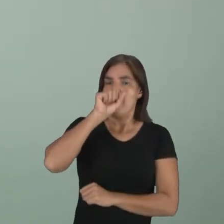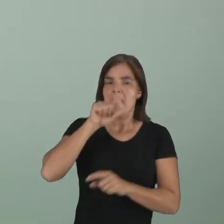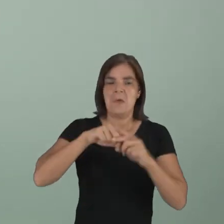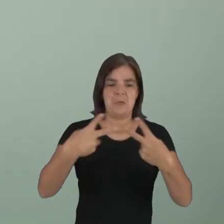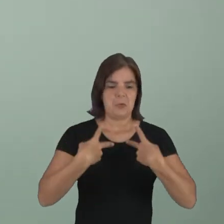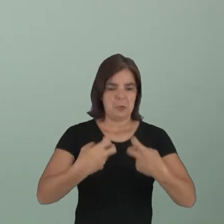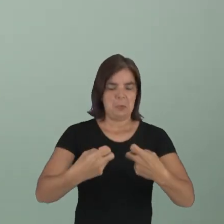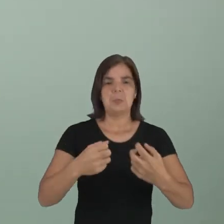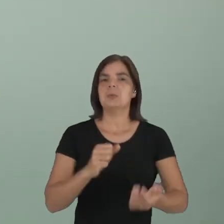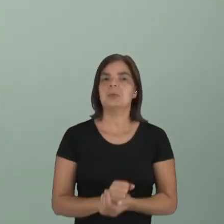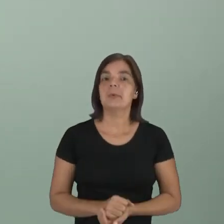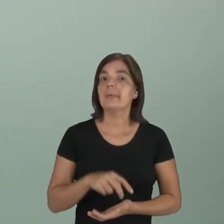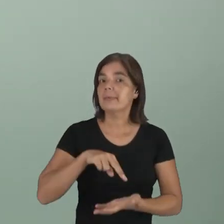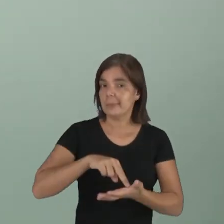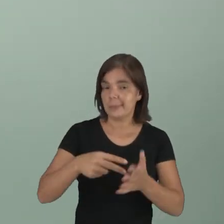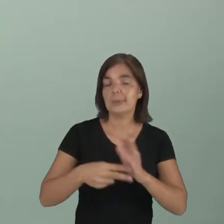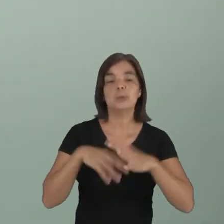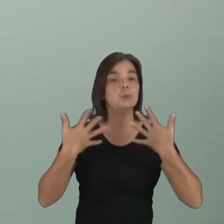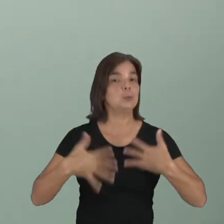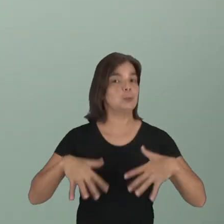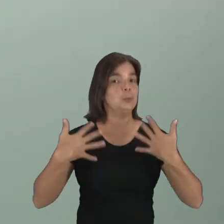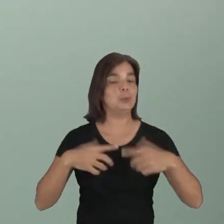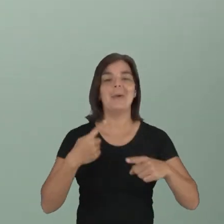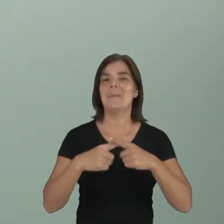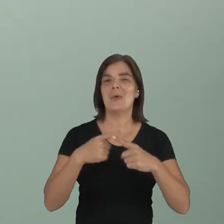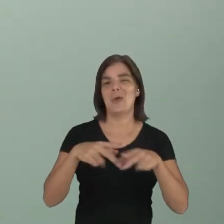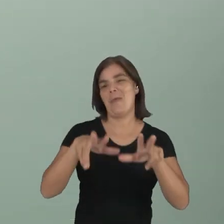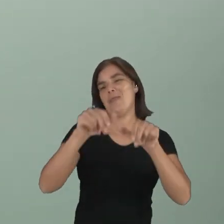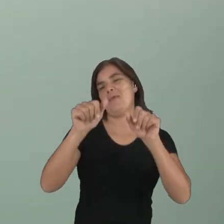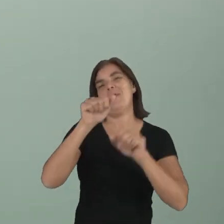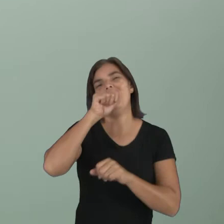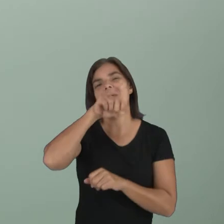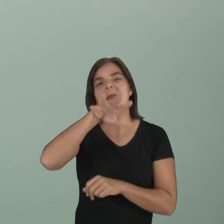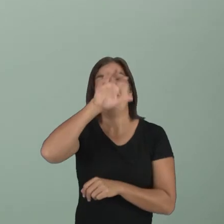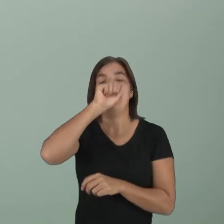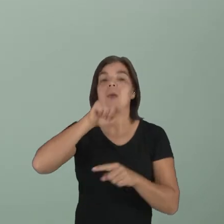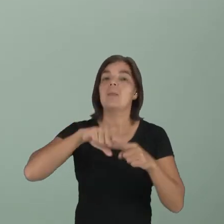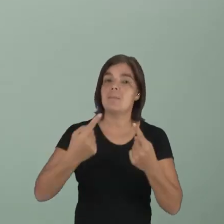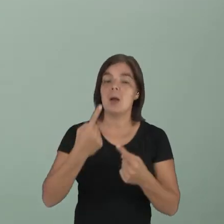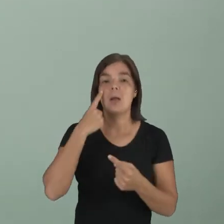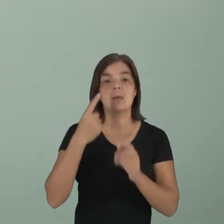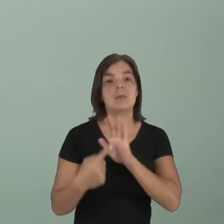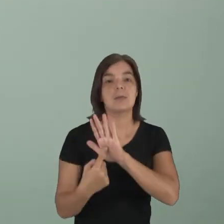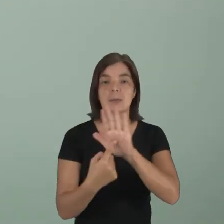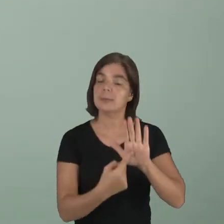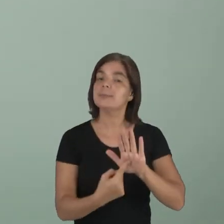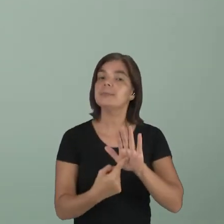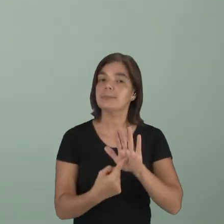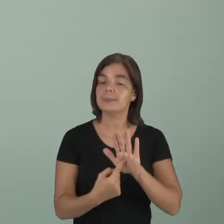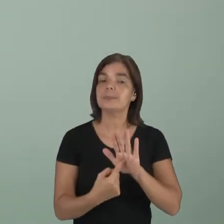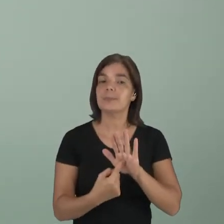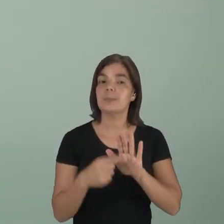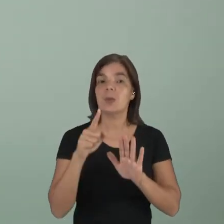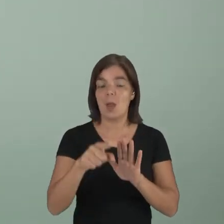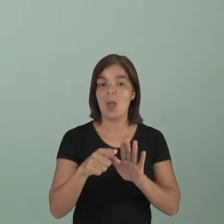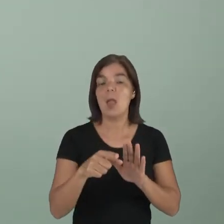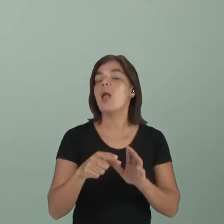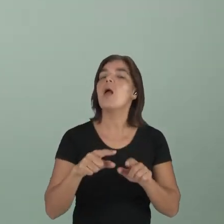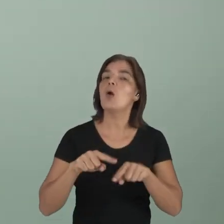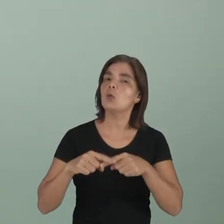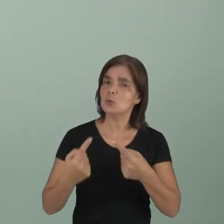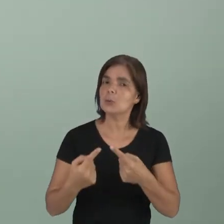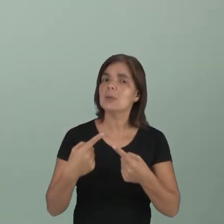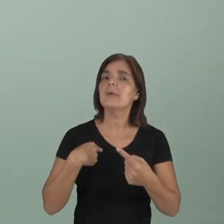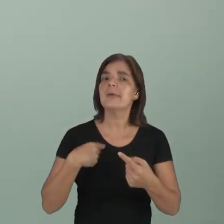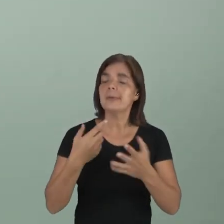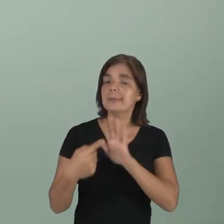não me notar. Isso é um exagero, ele dizer que nunca mais vai respirar, mas é para ele mostrar, é um recurso